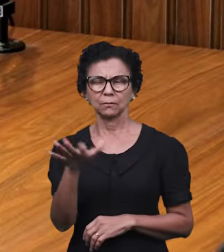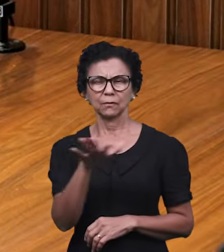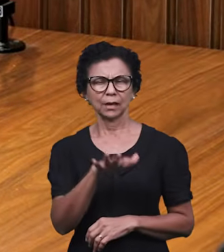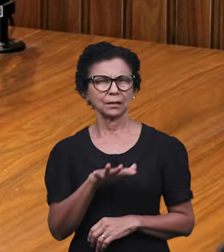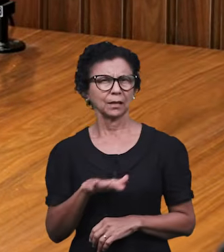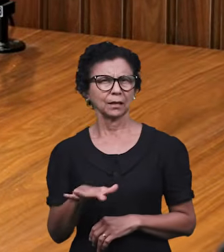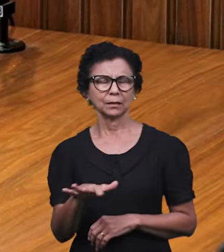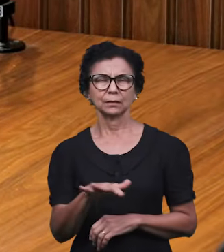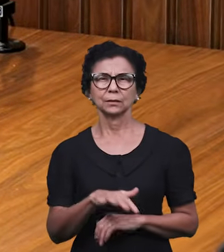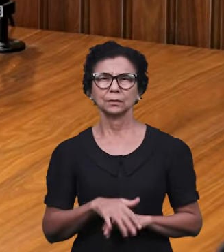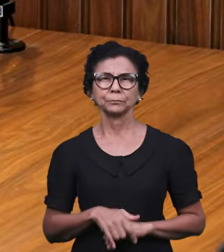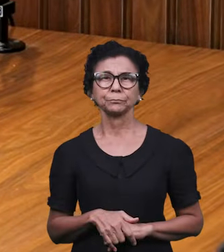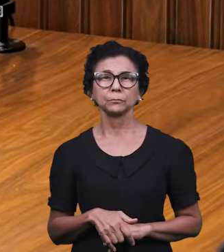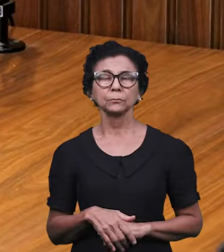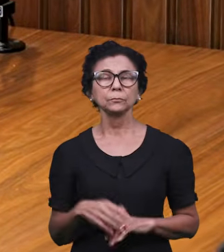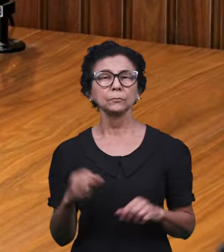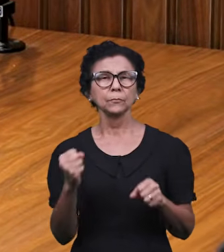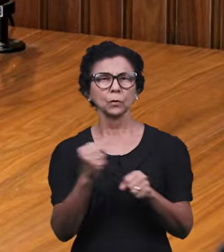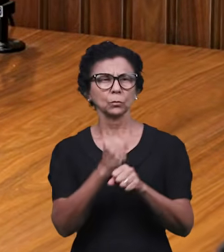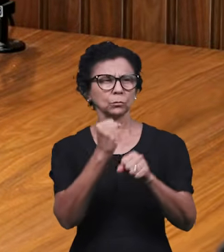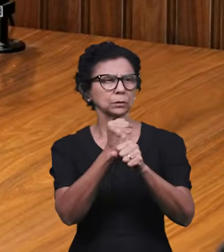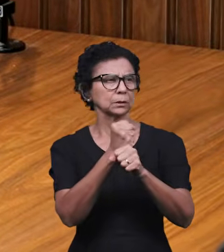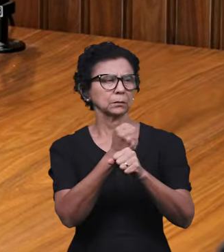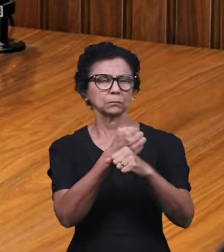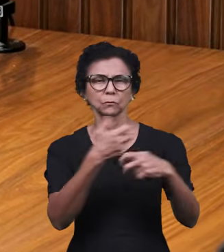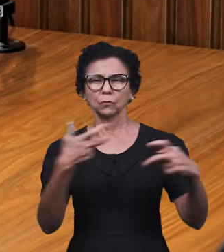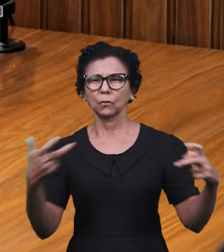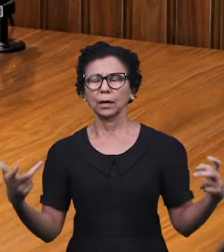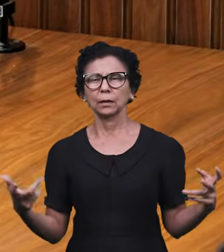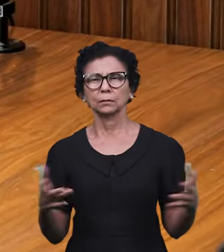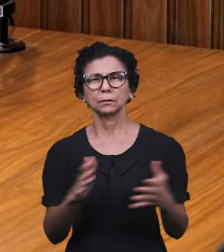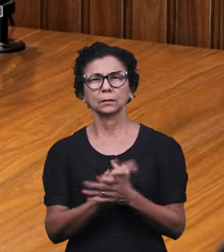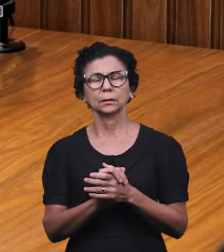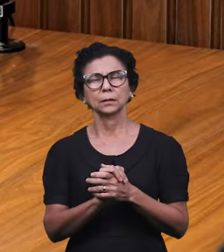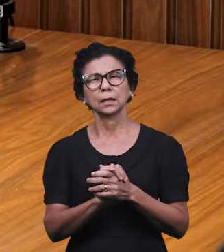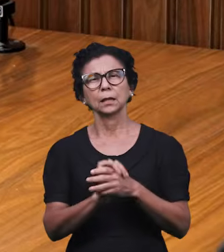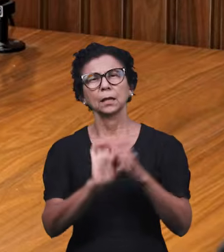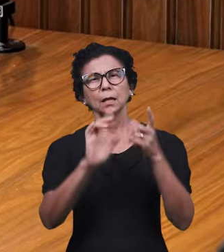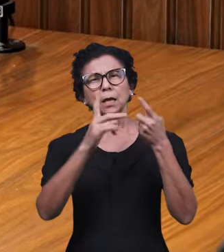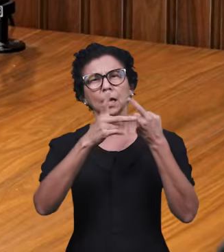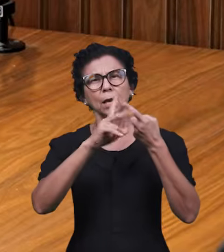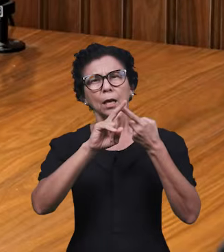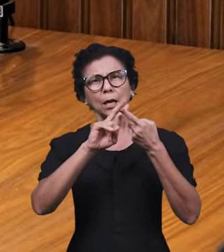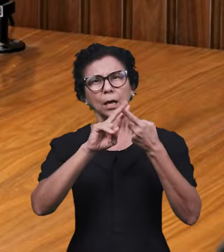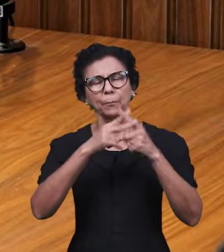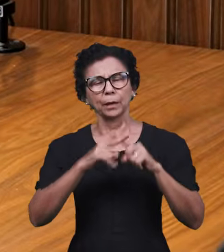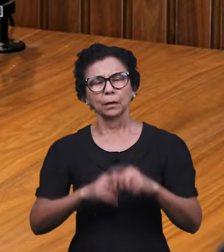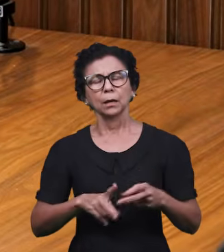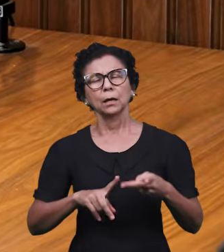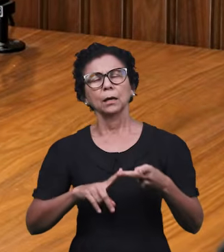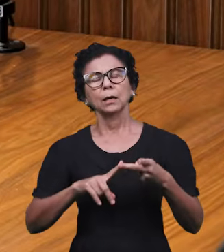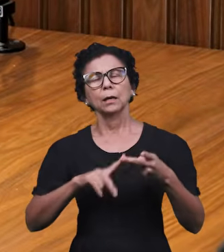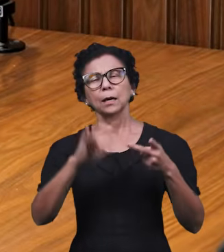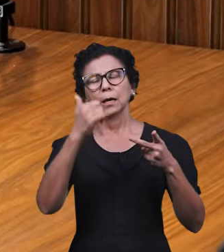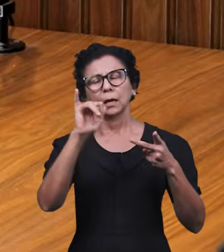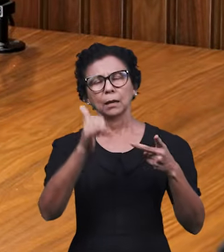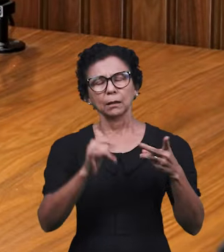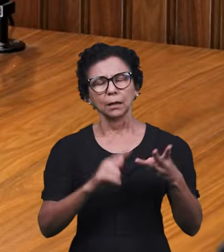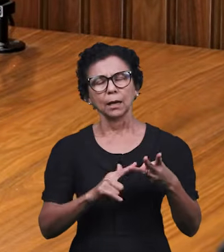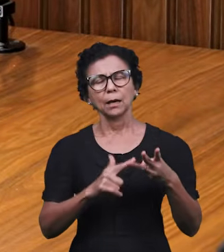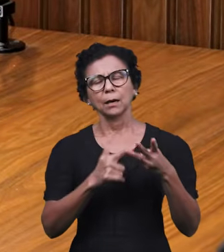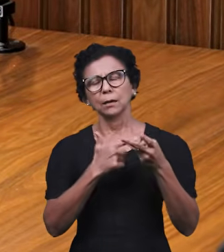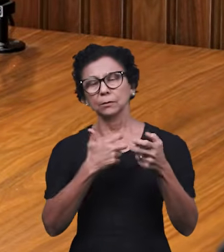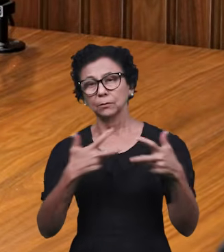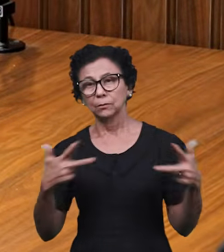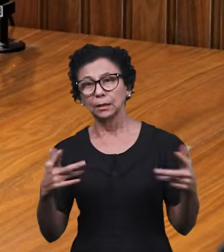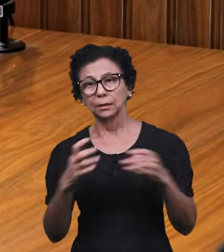da construção civil, né? Nós temos aqui a engenharia mecânica, elétrica, engenharia de computacional hoje, né?